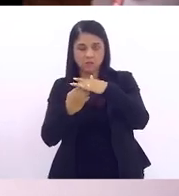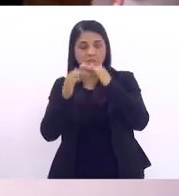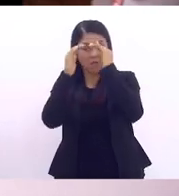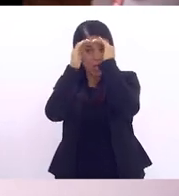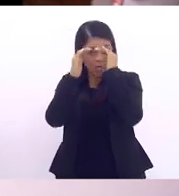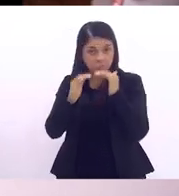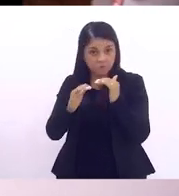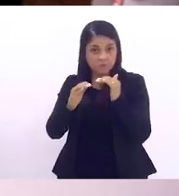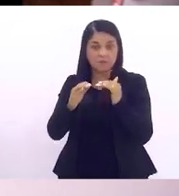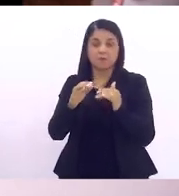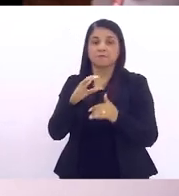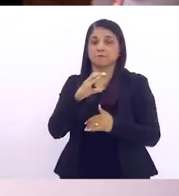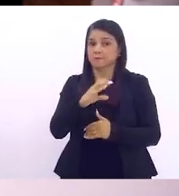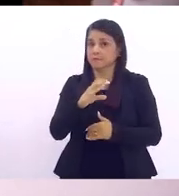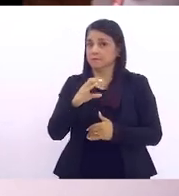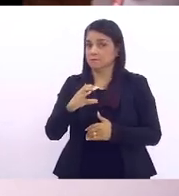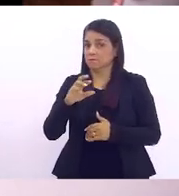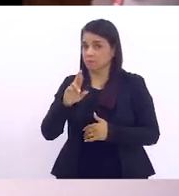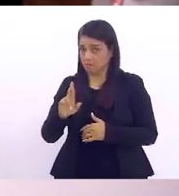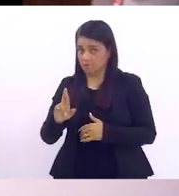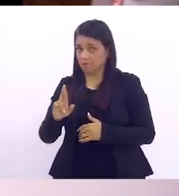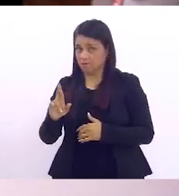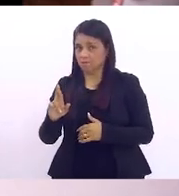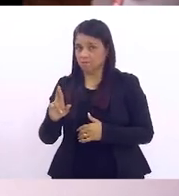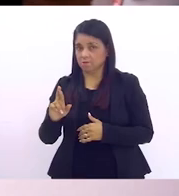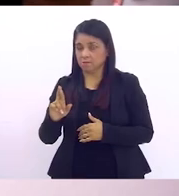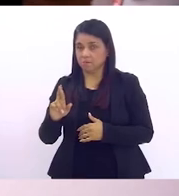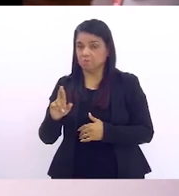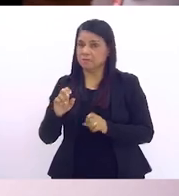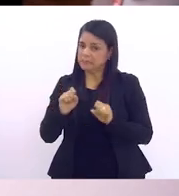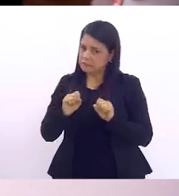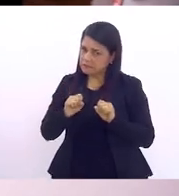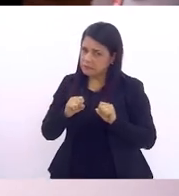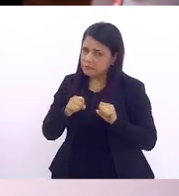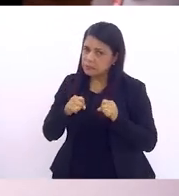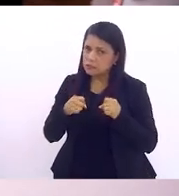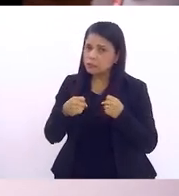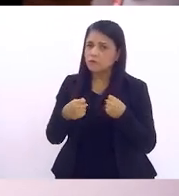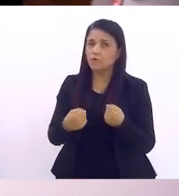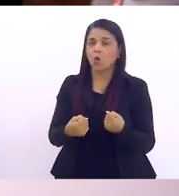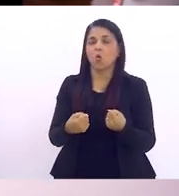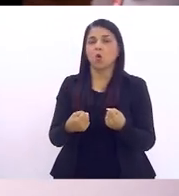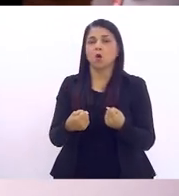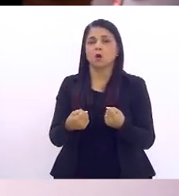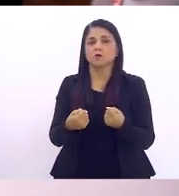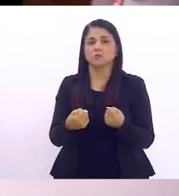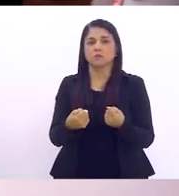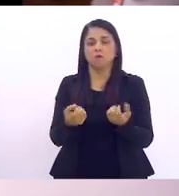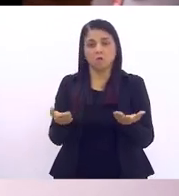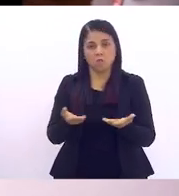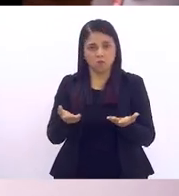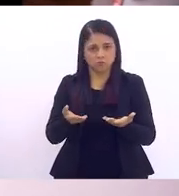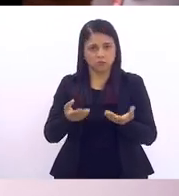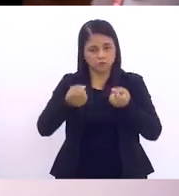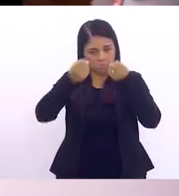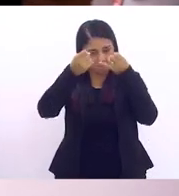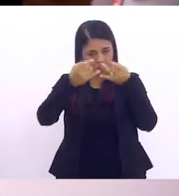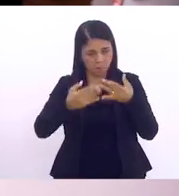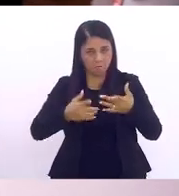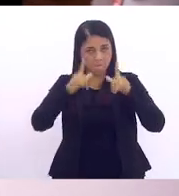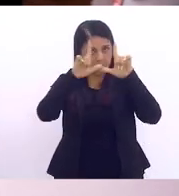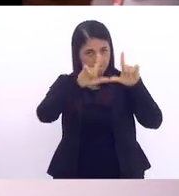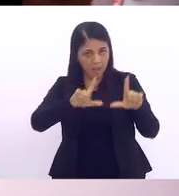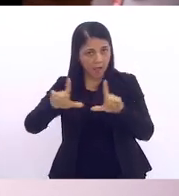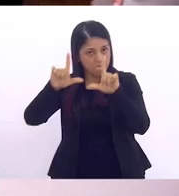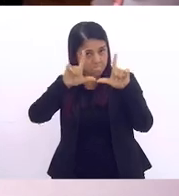como a CCR faz esforço como mencionado aqui hoje na sua apresentação e